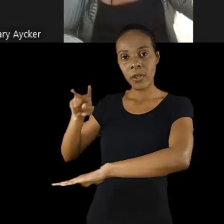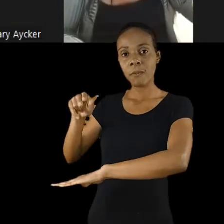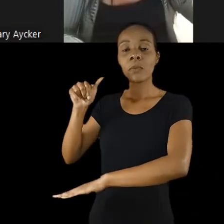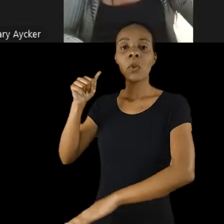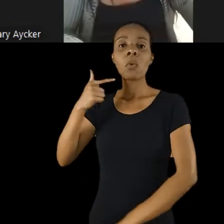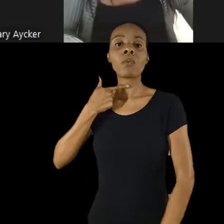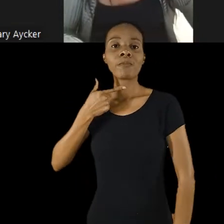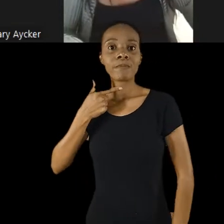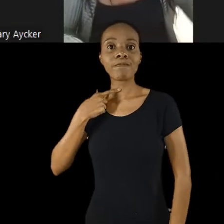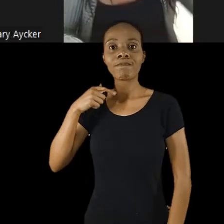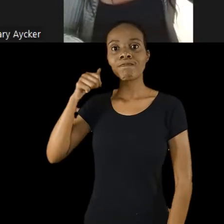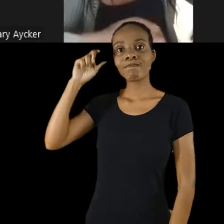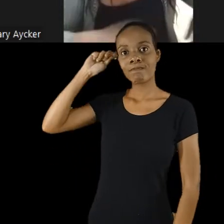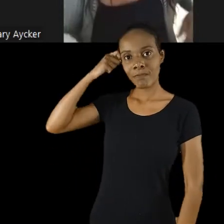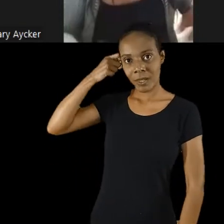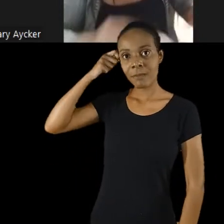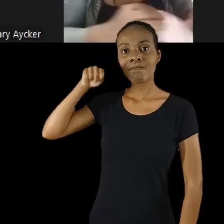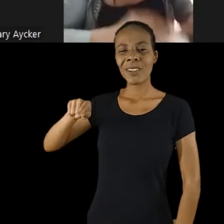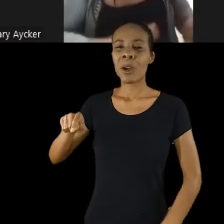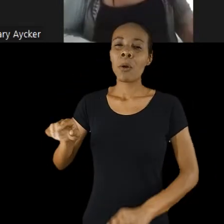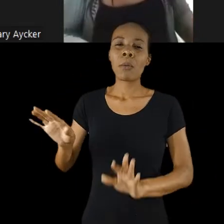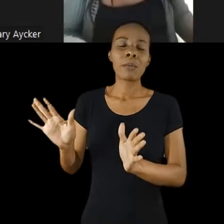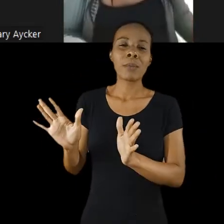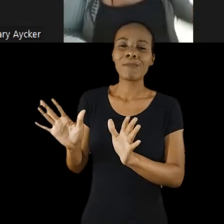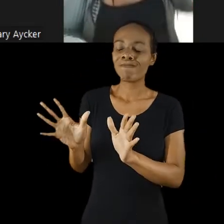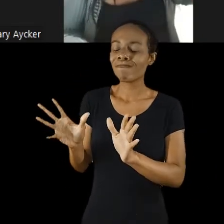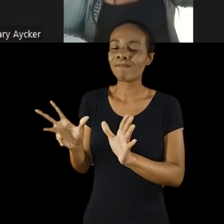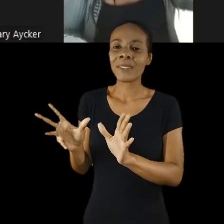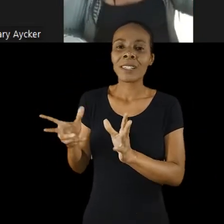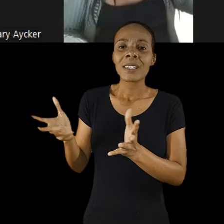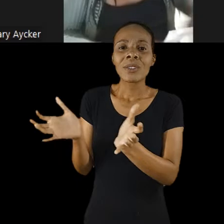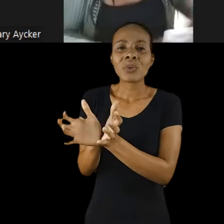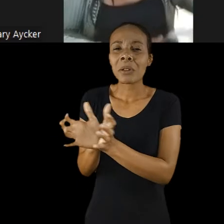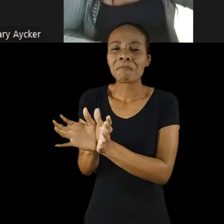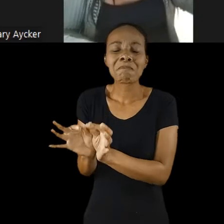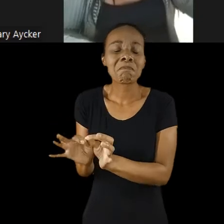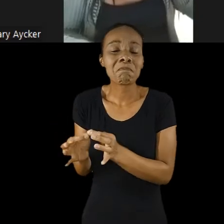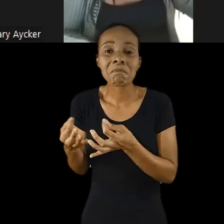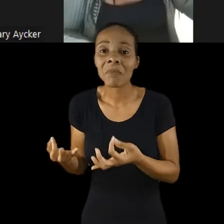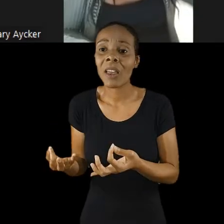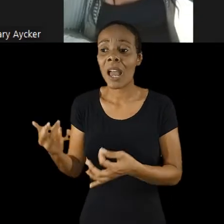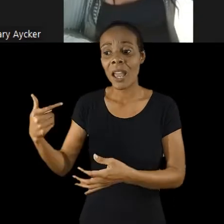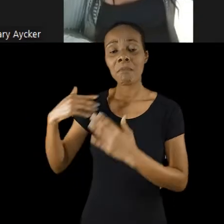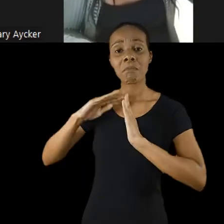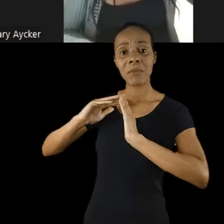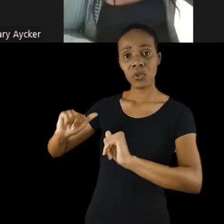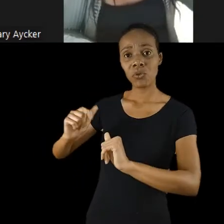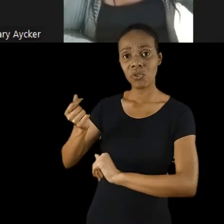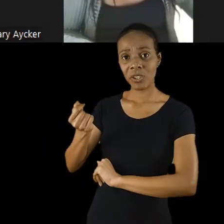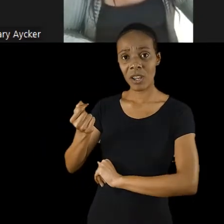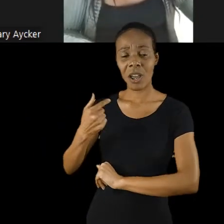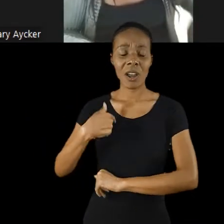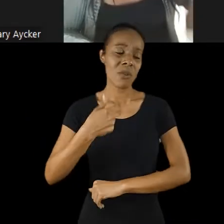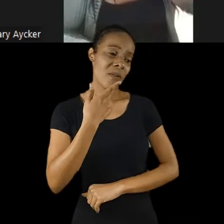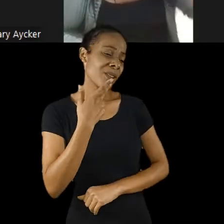em situação de vulnerabilidade, e ela me pediu dinheiro, e aí eu falei, eu não tenho grana, velho, mas se você quiser comer, a gente vai ali,